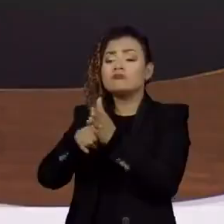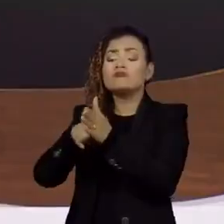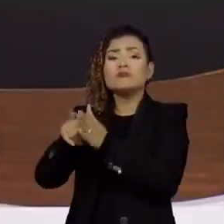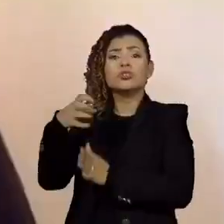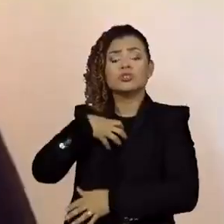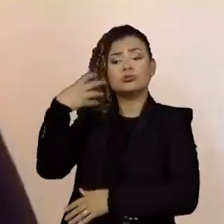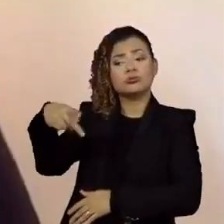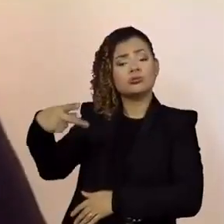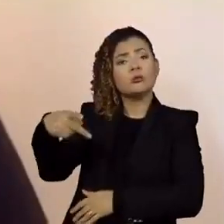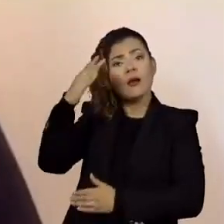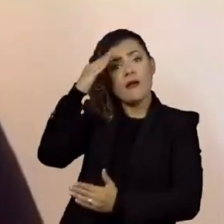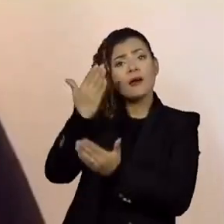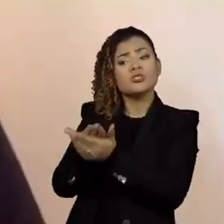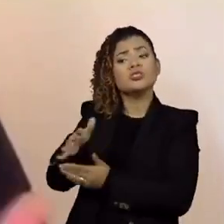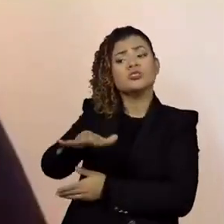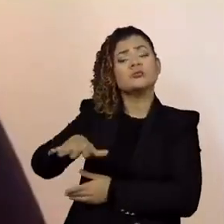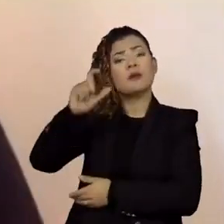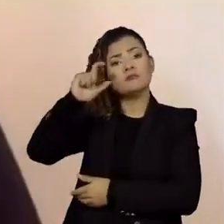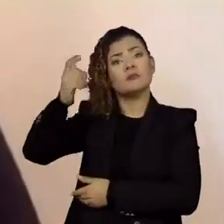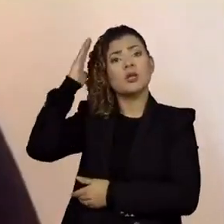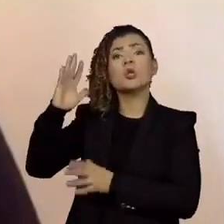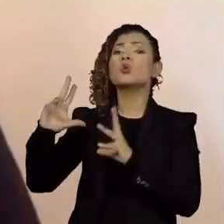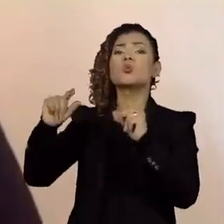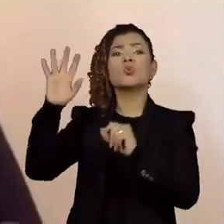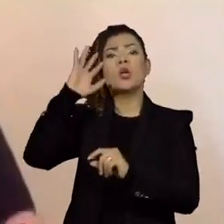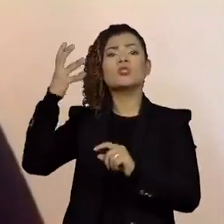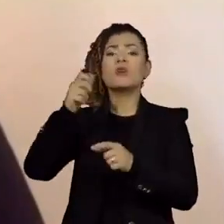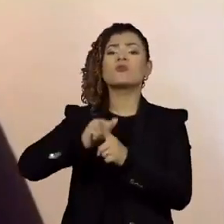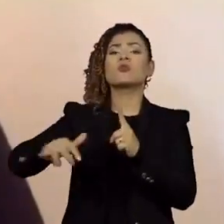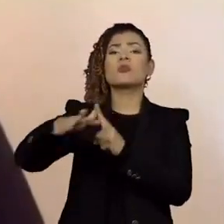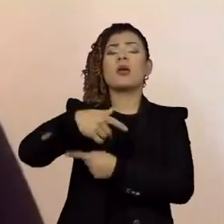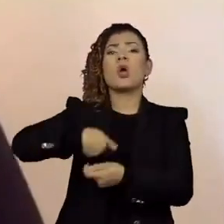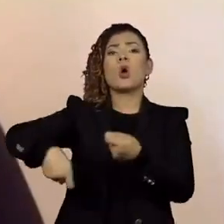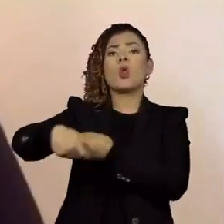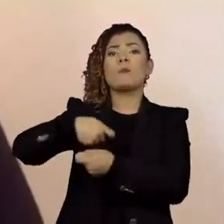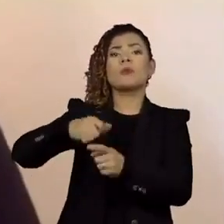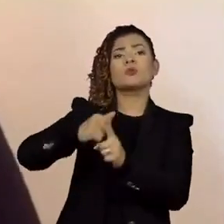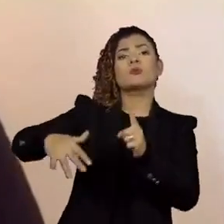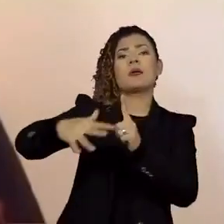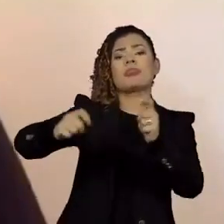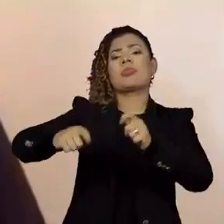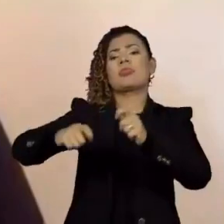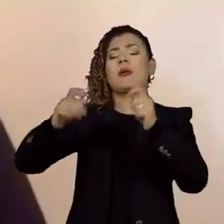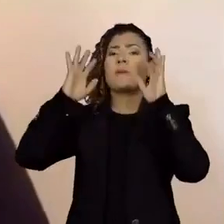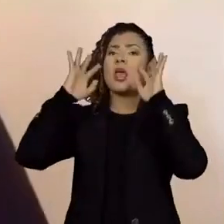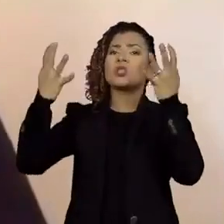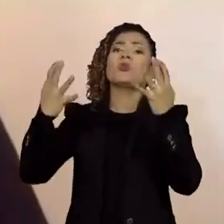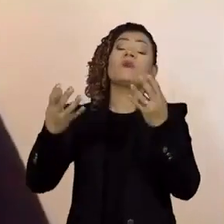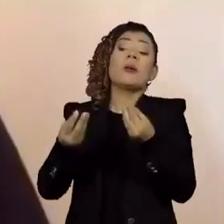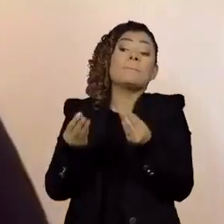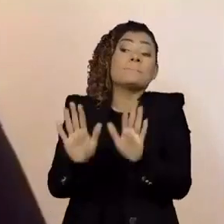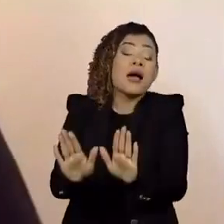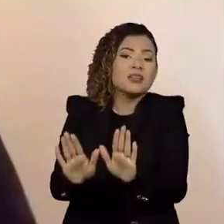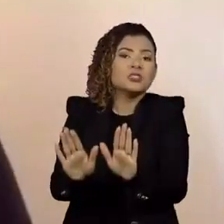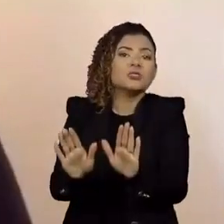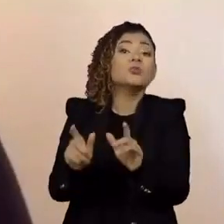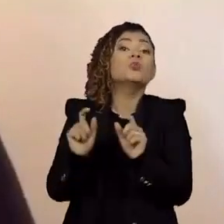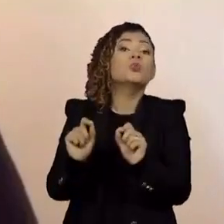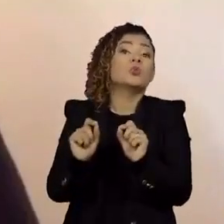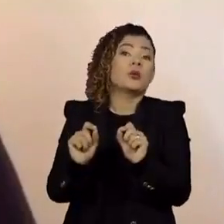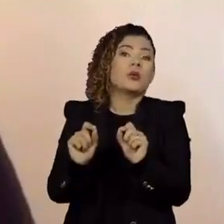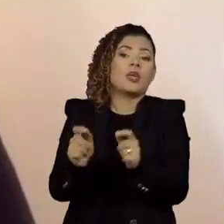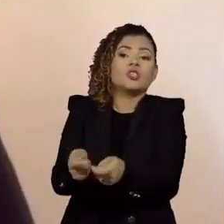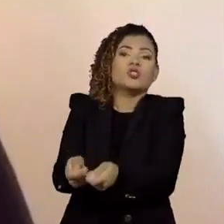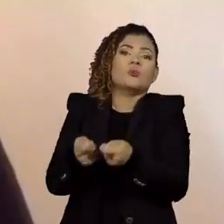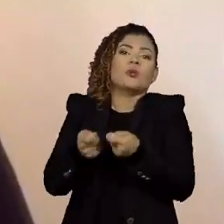laissez-faireista, acreditar que tudo se resolve na sociedade, na economia e na sociedade, simplesmente reduzindo ao